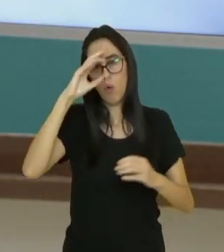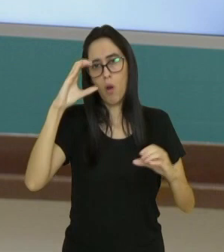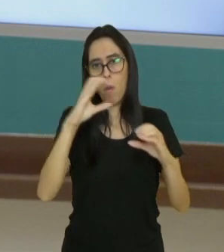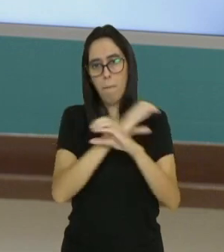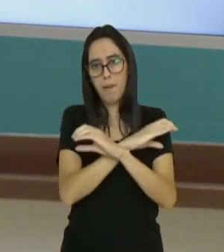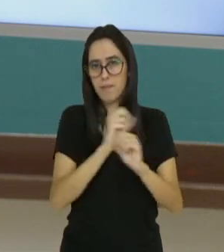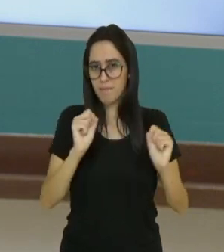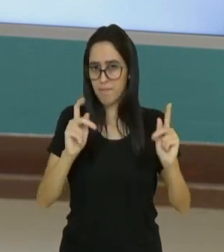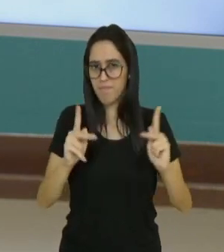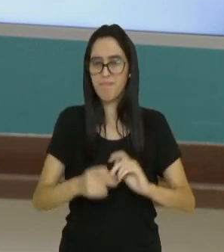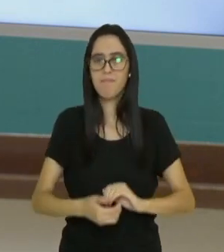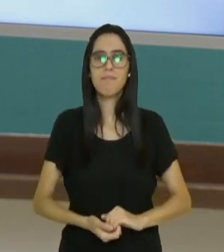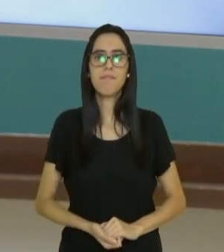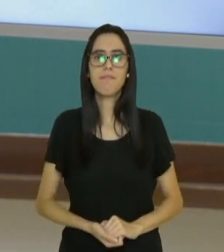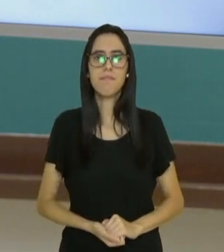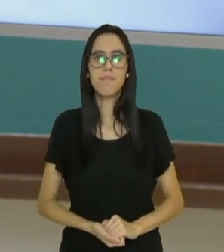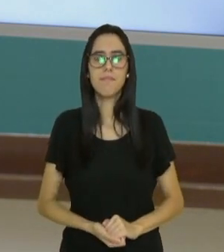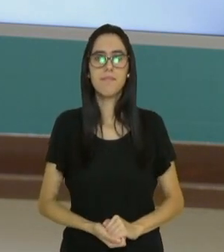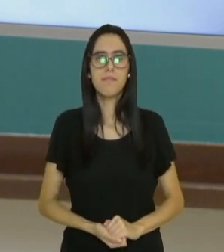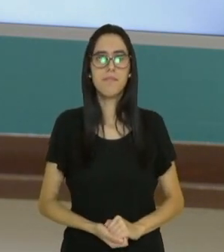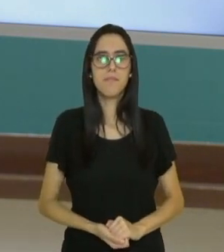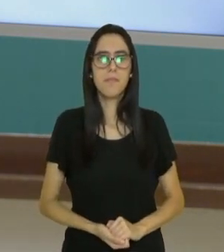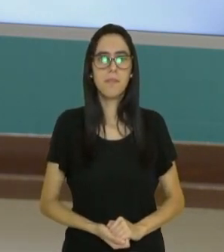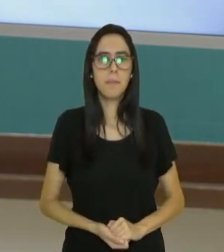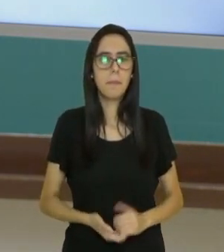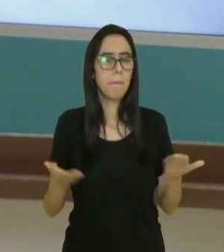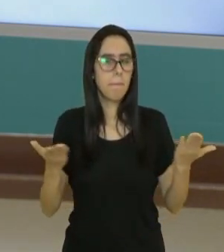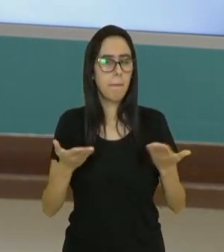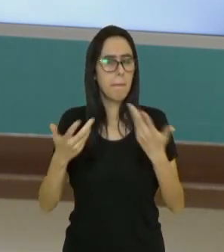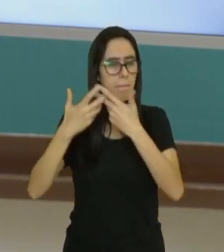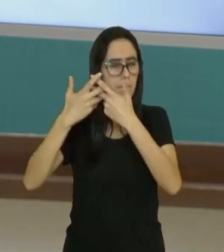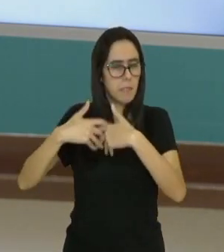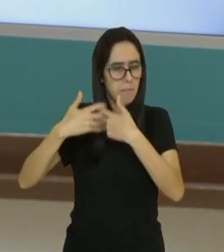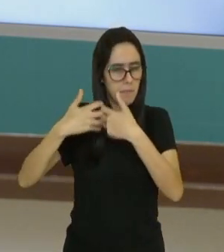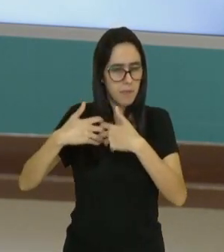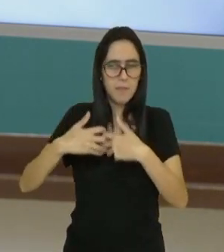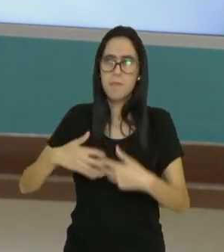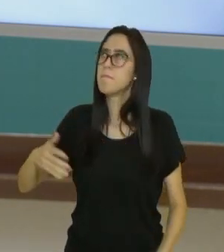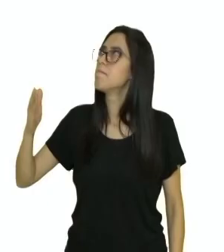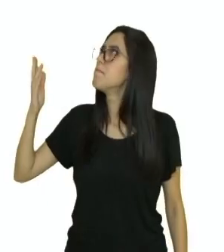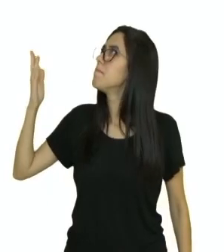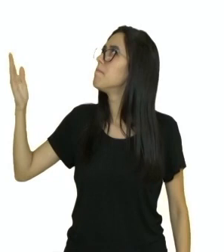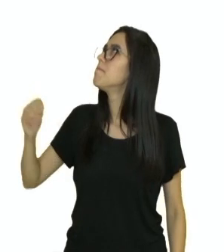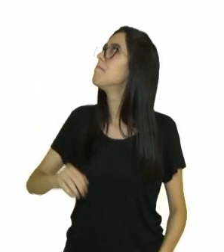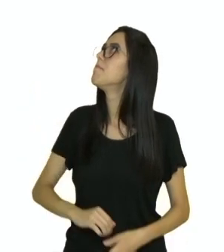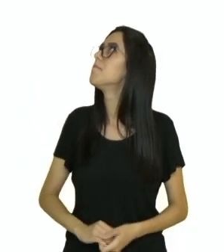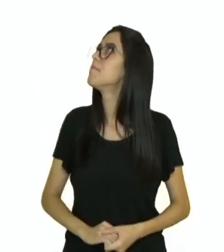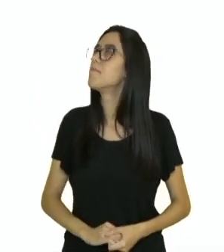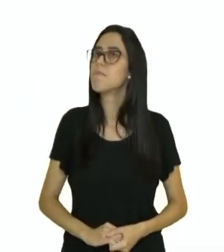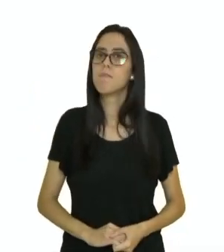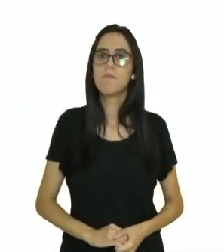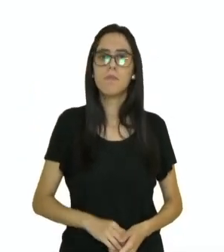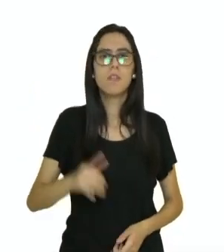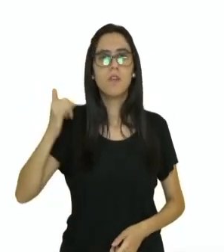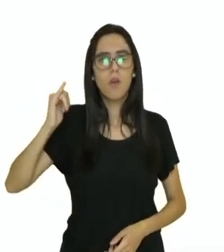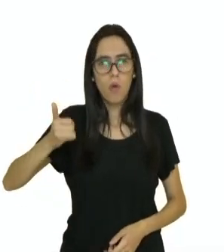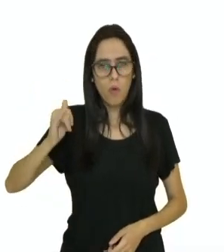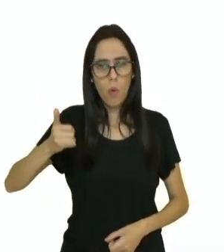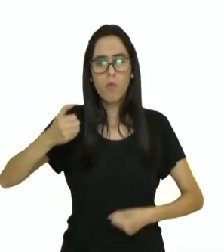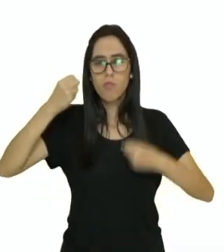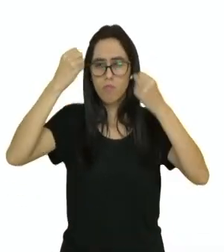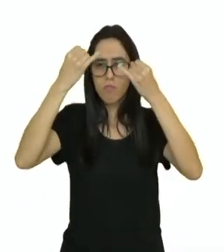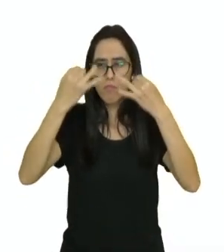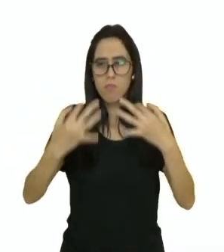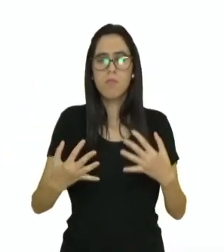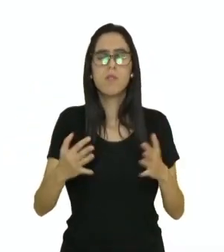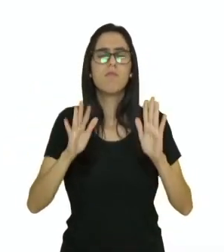completa, tá? E vamos pensar juntos um pouquinho. Olha lá. Com base no conto, como podemos